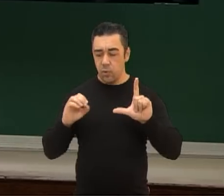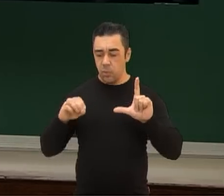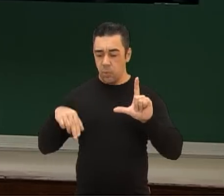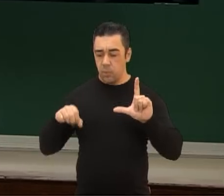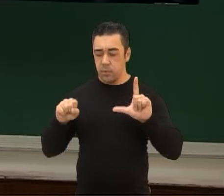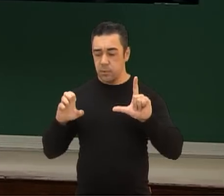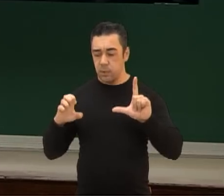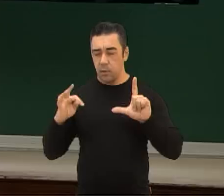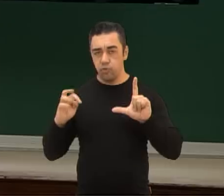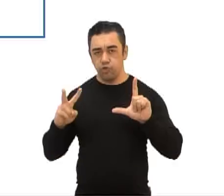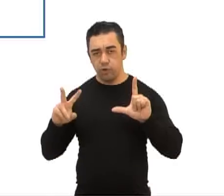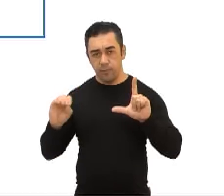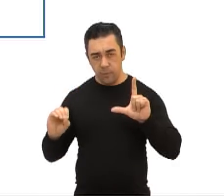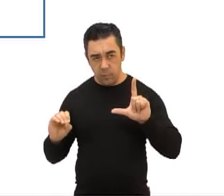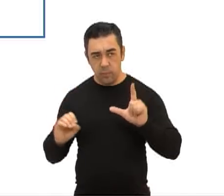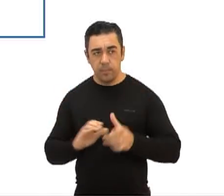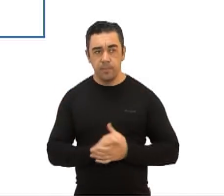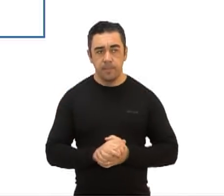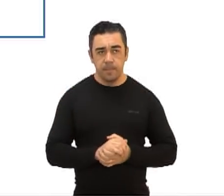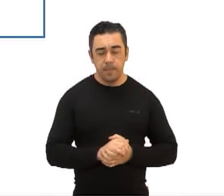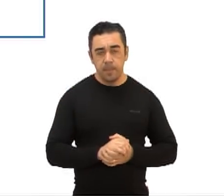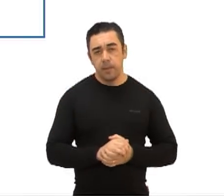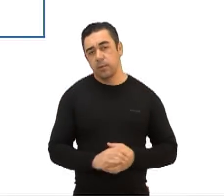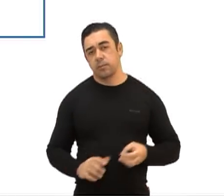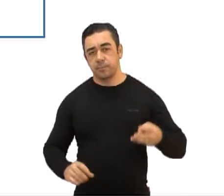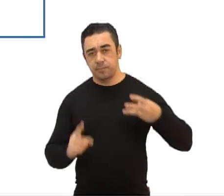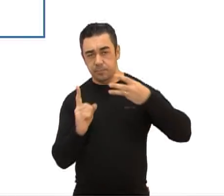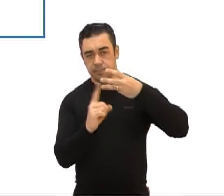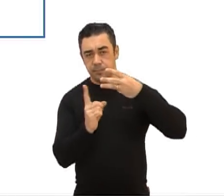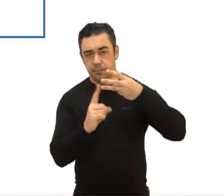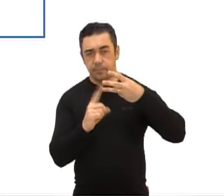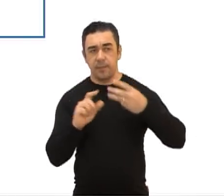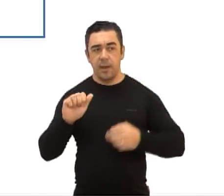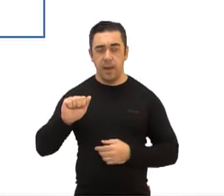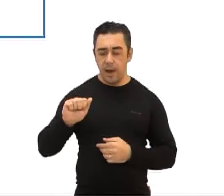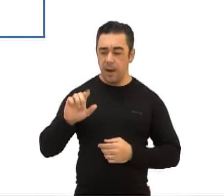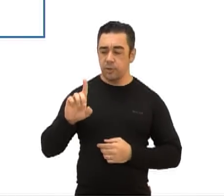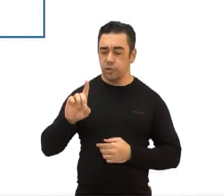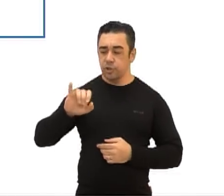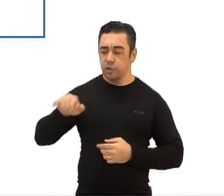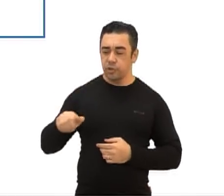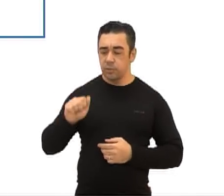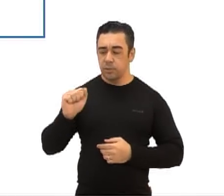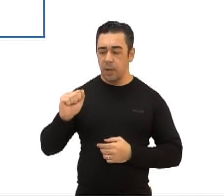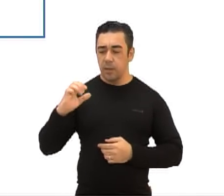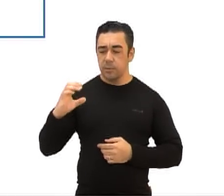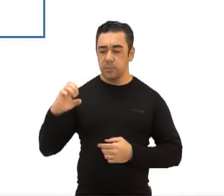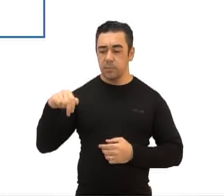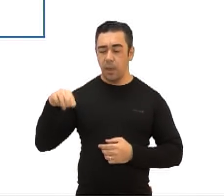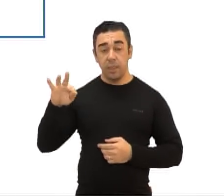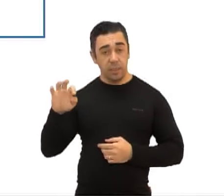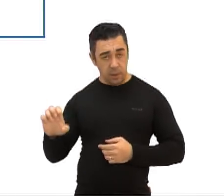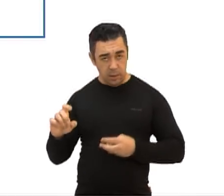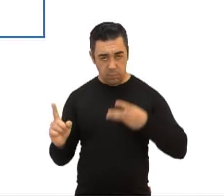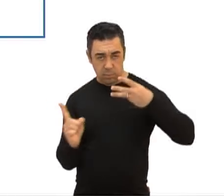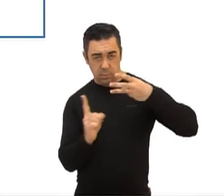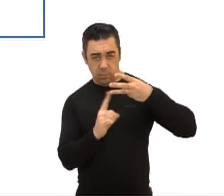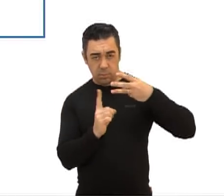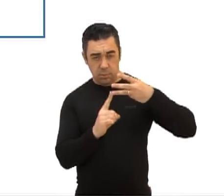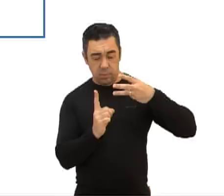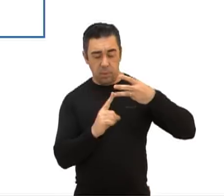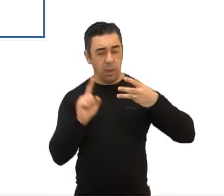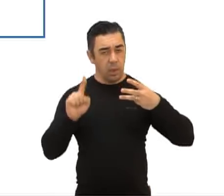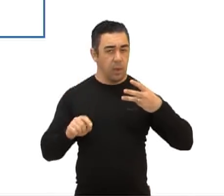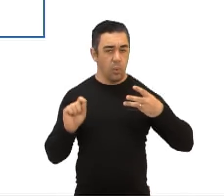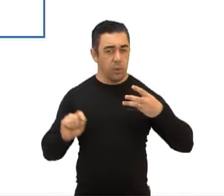consecutivos. E ângulos adjacentes. O que são ângulos adjacentes? Os ângulos adjacentes, eles